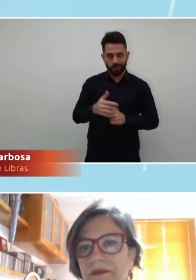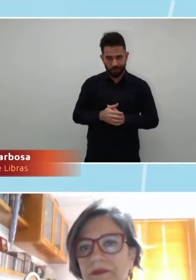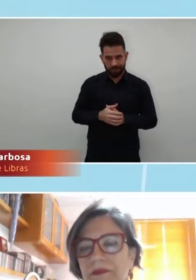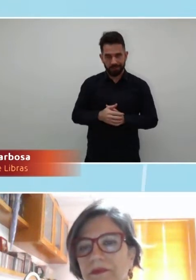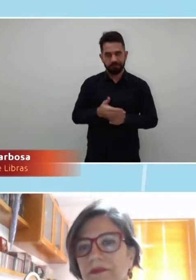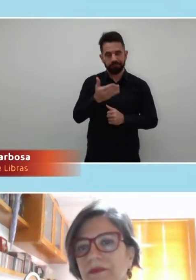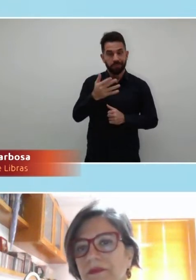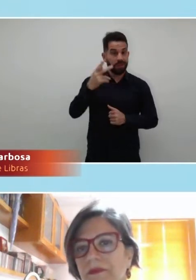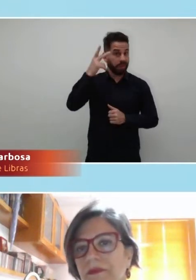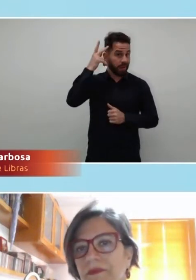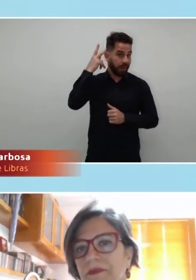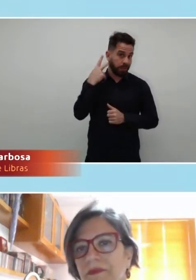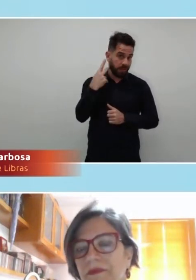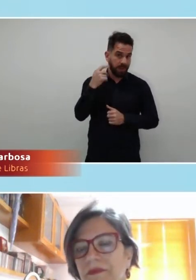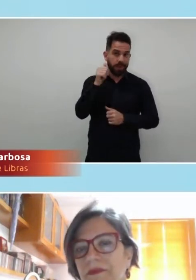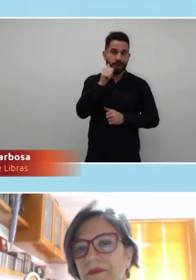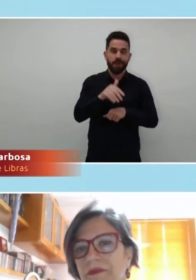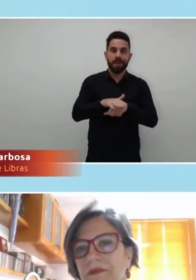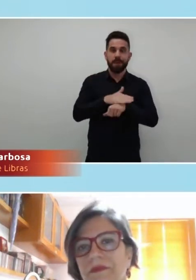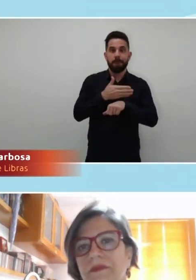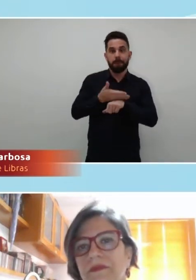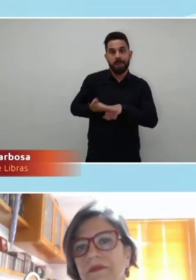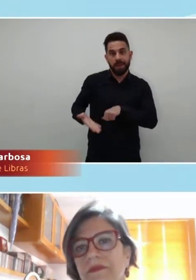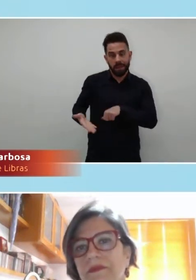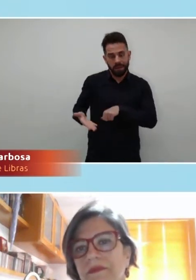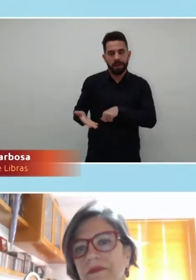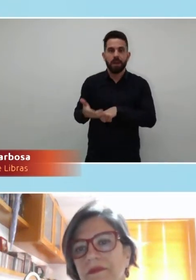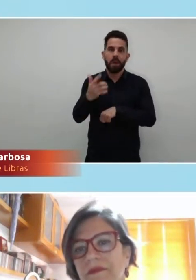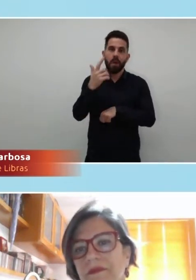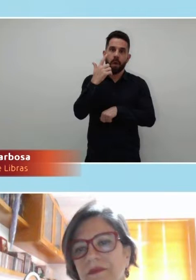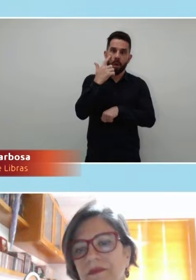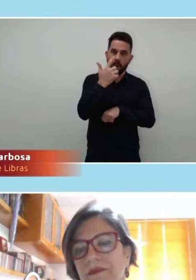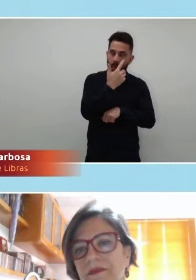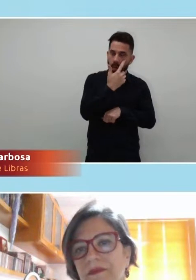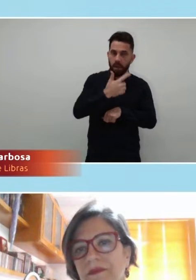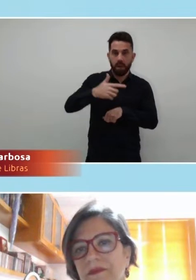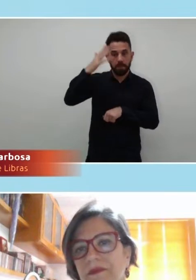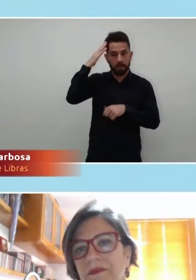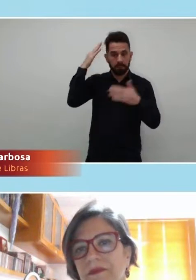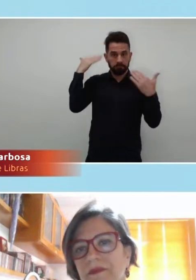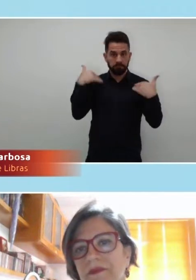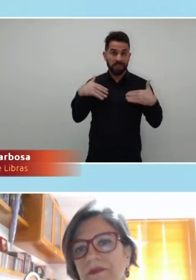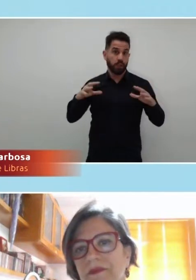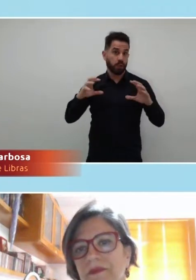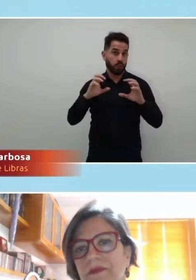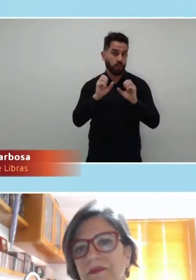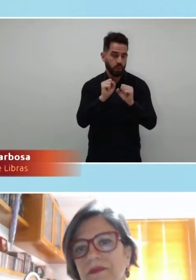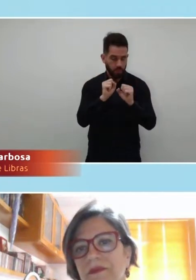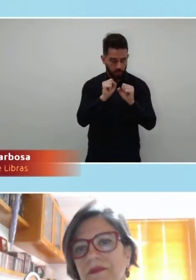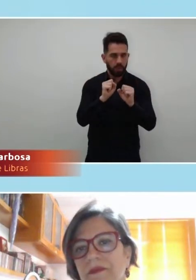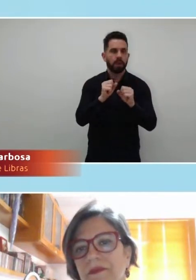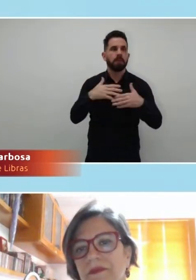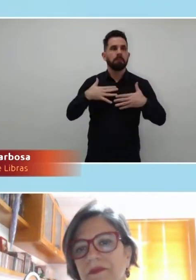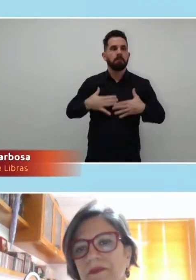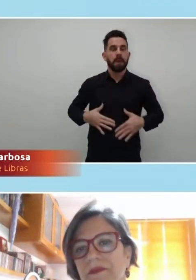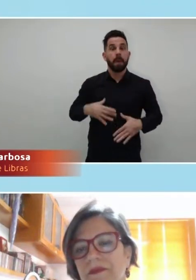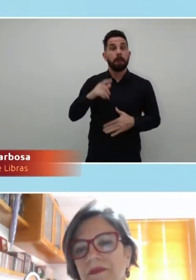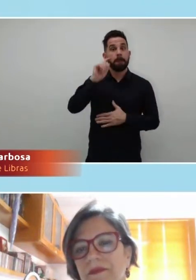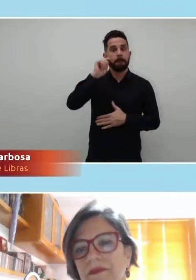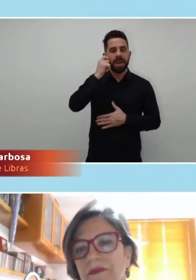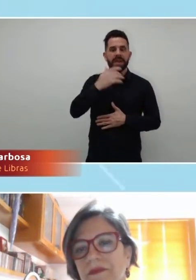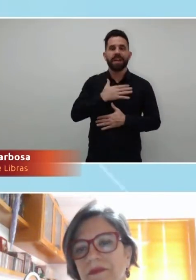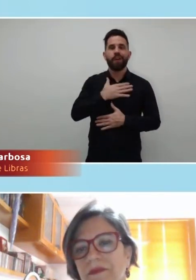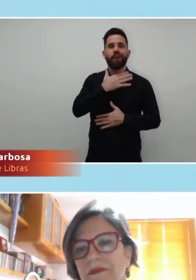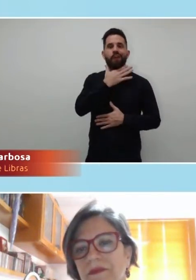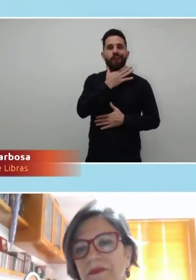Maia, uma mulher branca, de olhos e cabelos escuros, na altura dos ombros. Estou vestindo uma roupa preta, de gola alta,